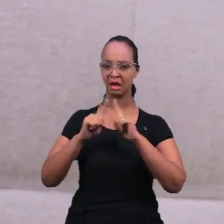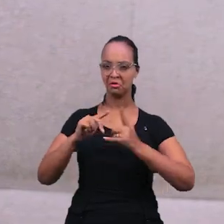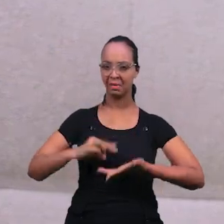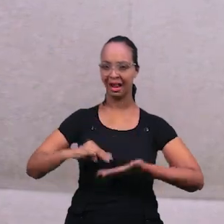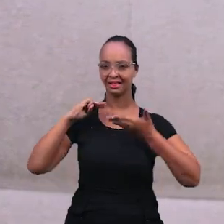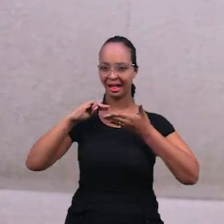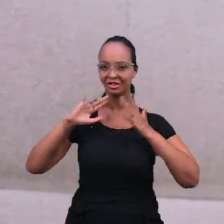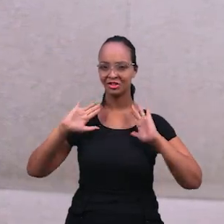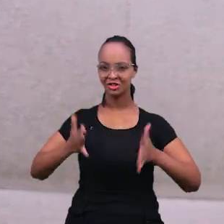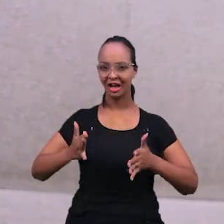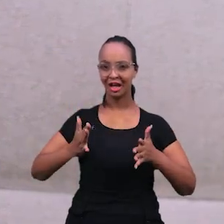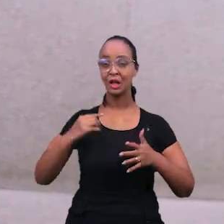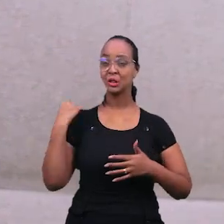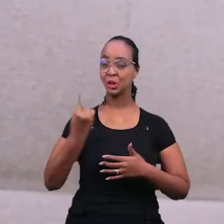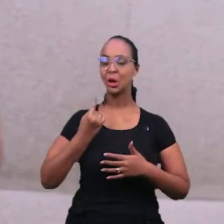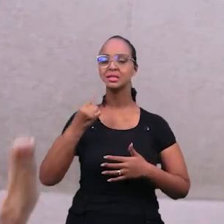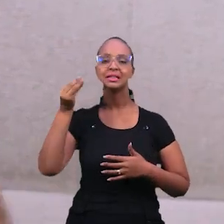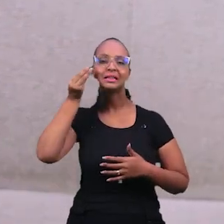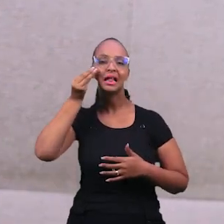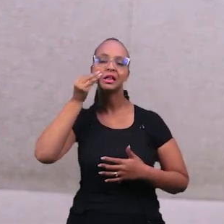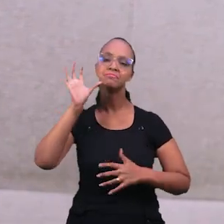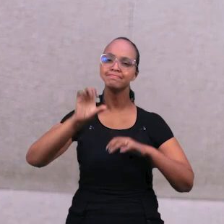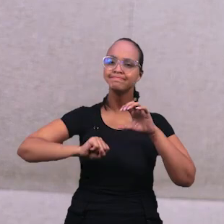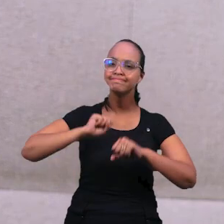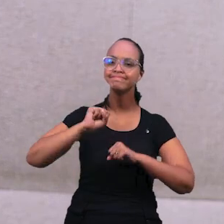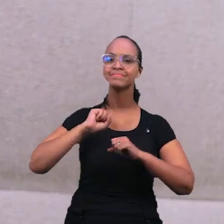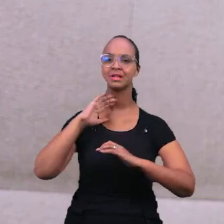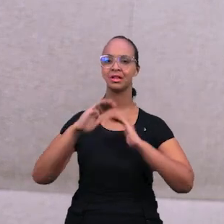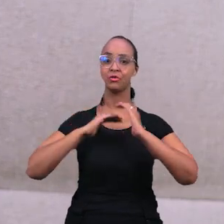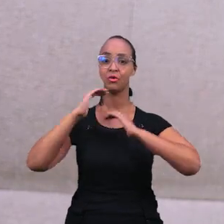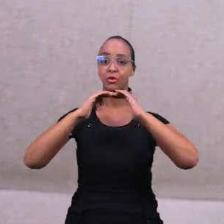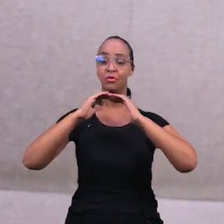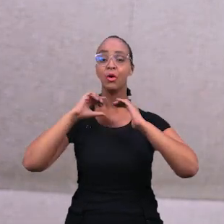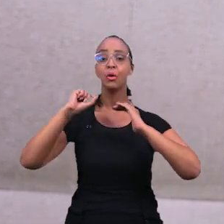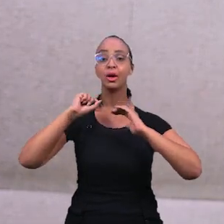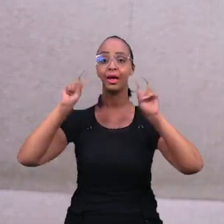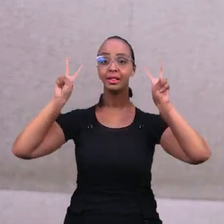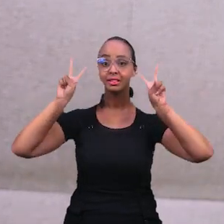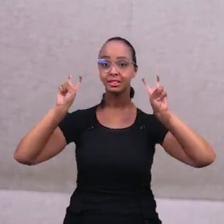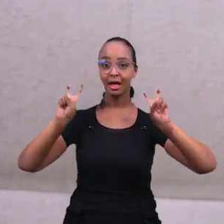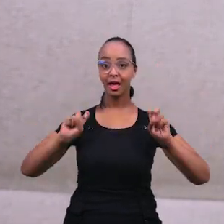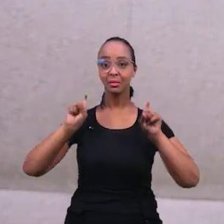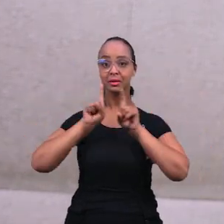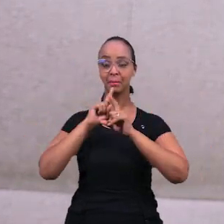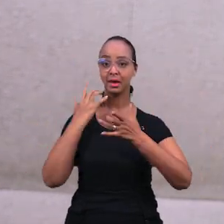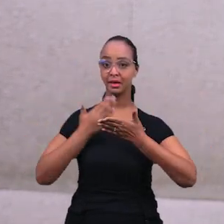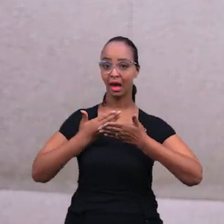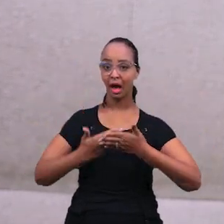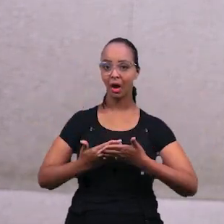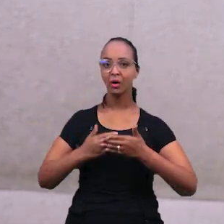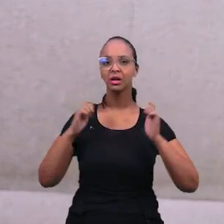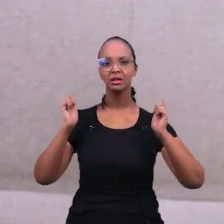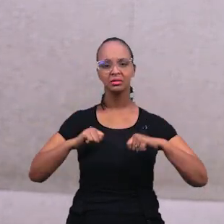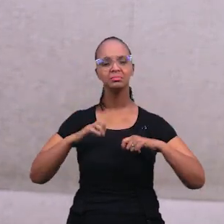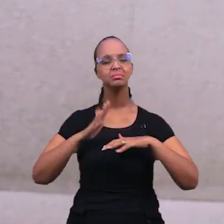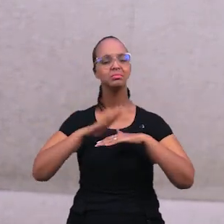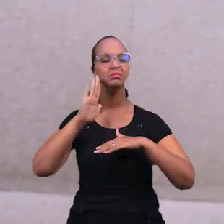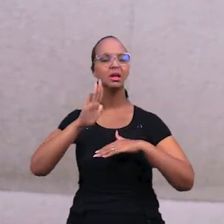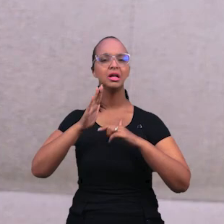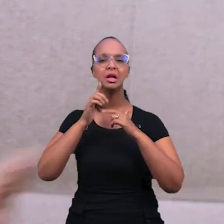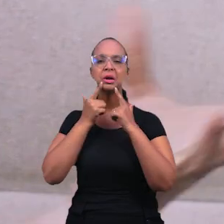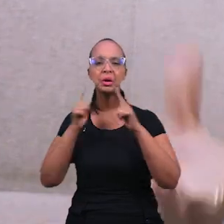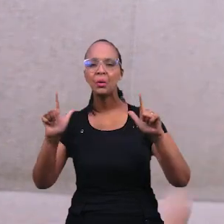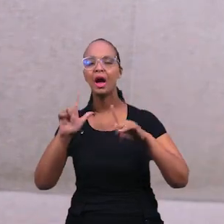igreja, nós buscamos desenvolver temas e as aulas, né, os episódios, com a linguagem